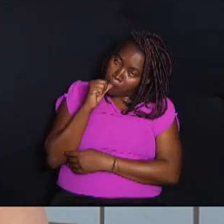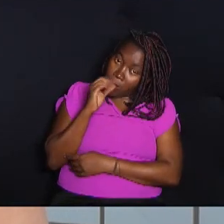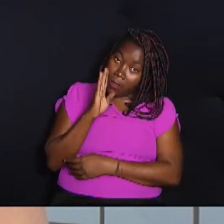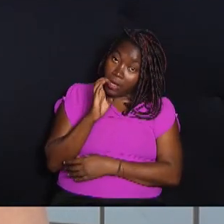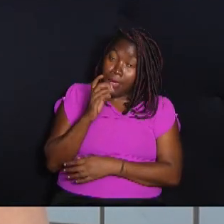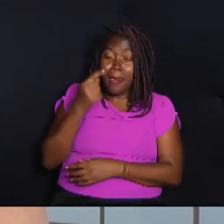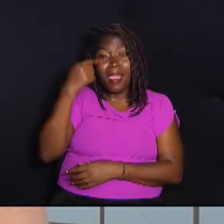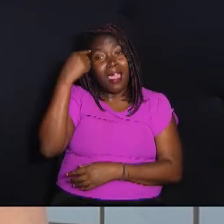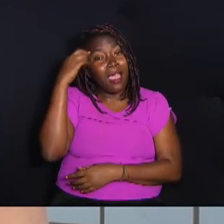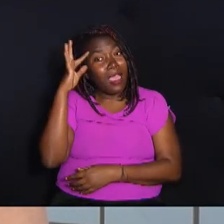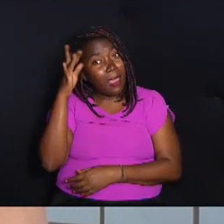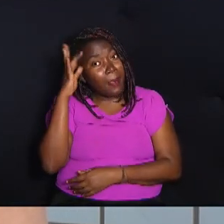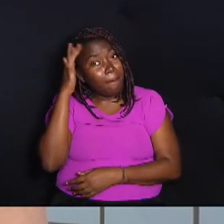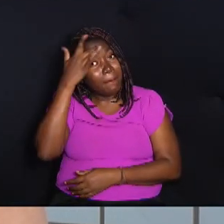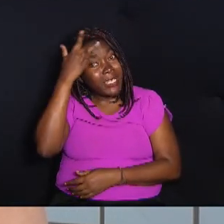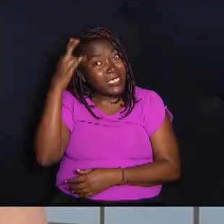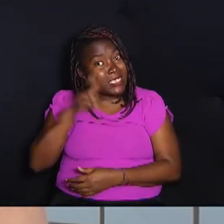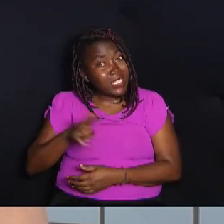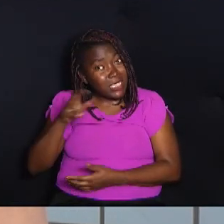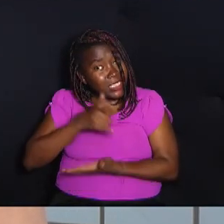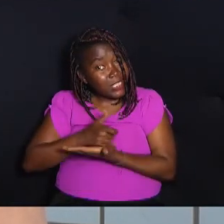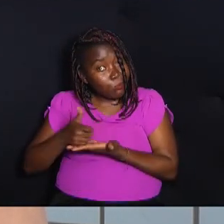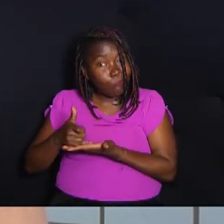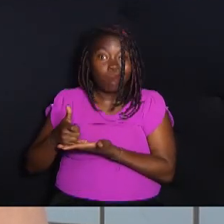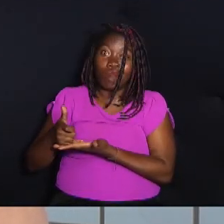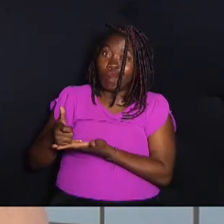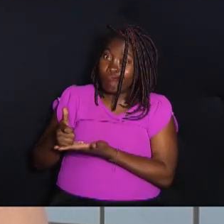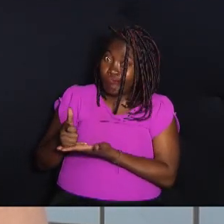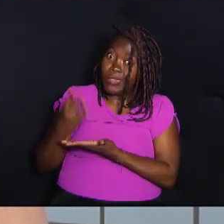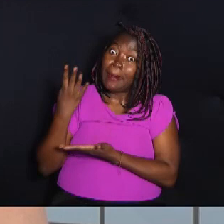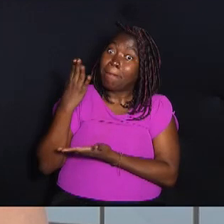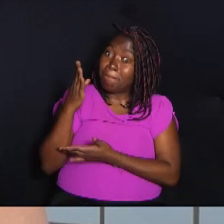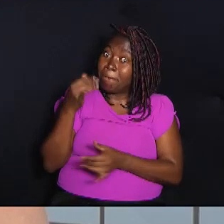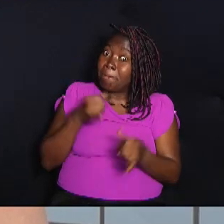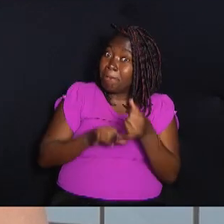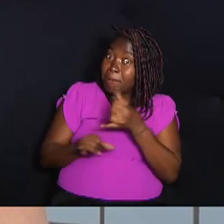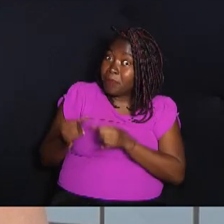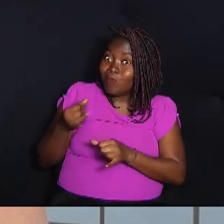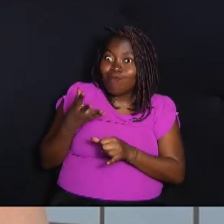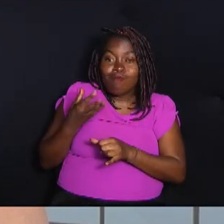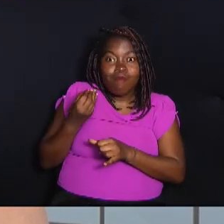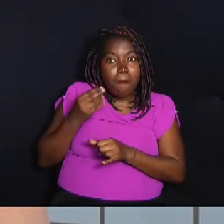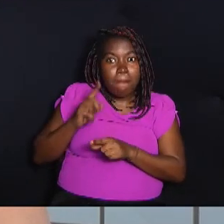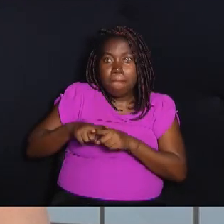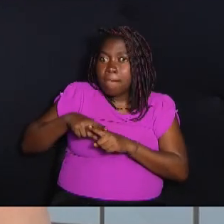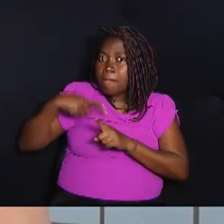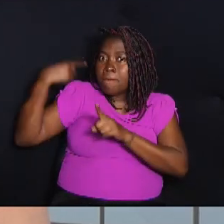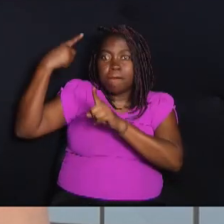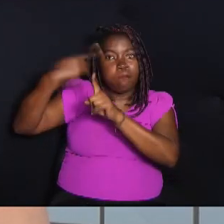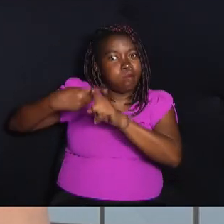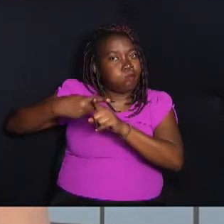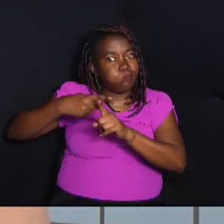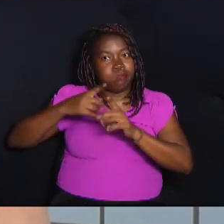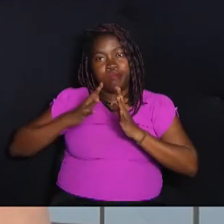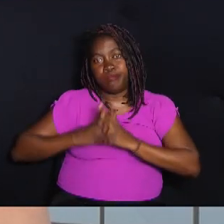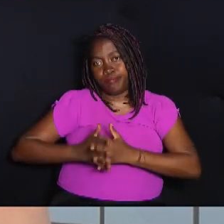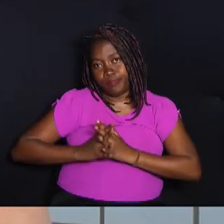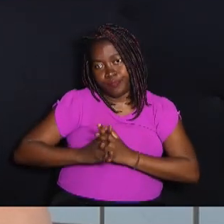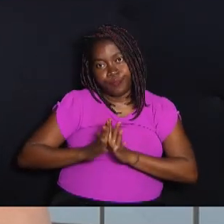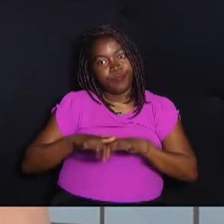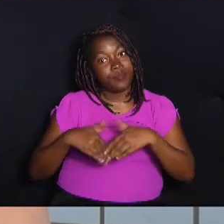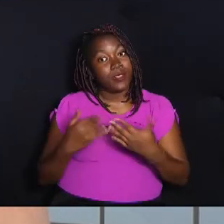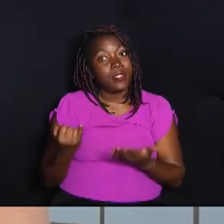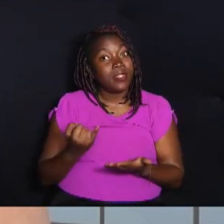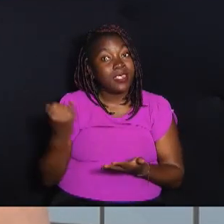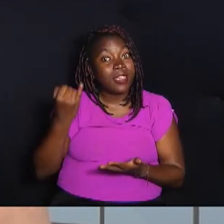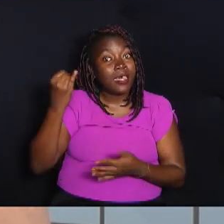que fazem uso de drogas, então essa bioquímica, ela já é muito mais comprometida. Então, a importância